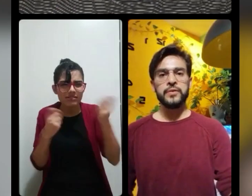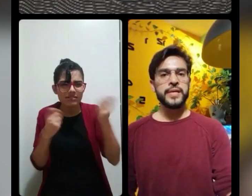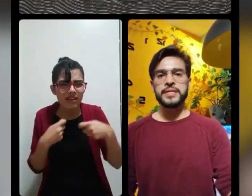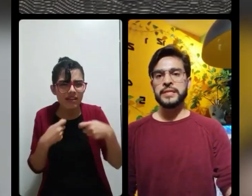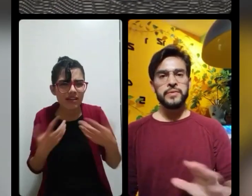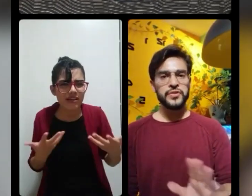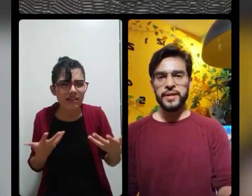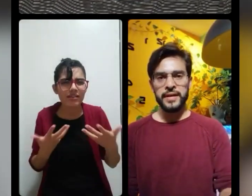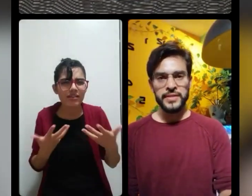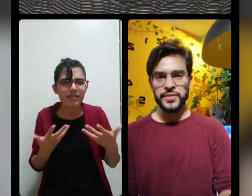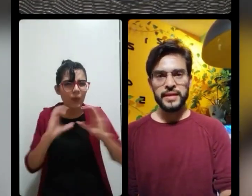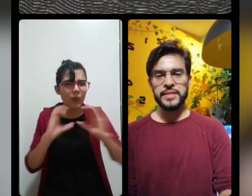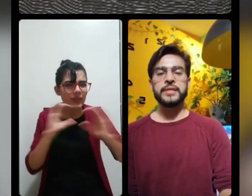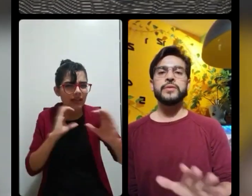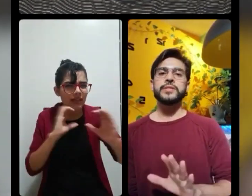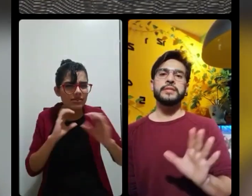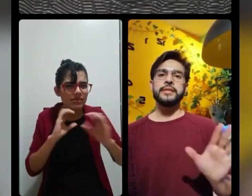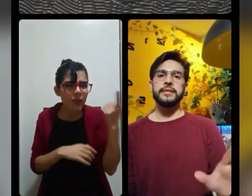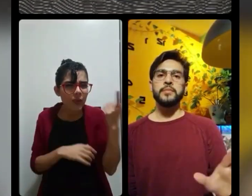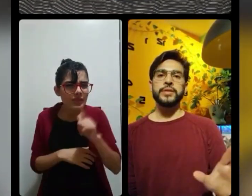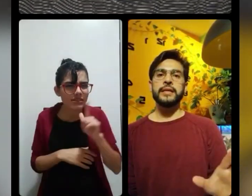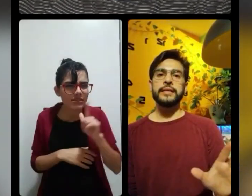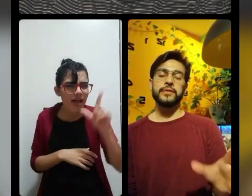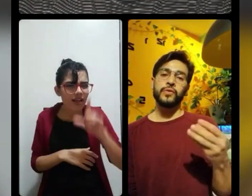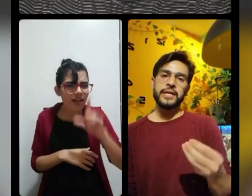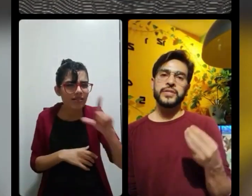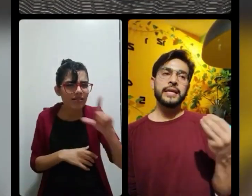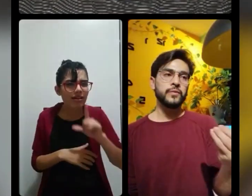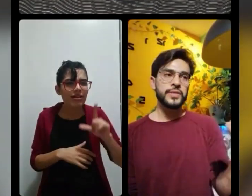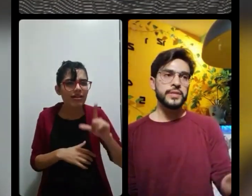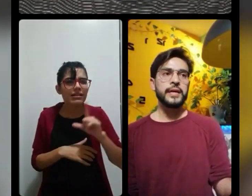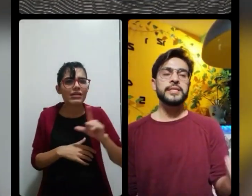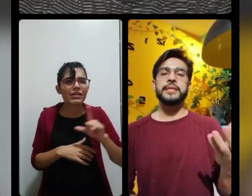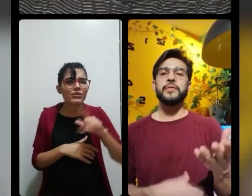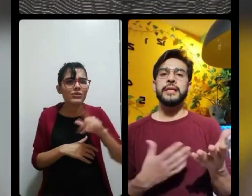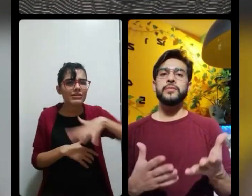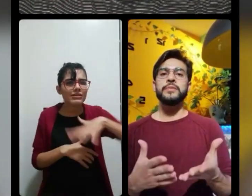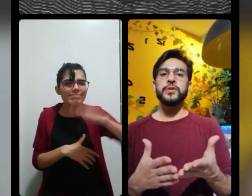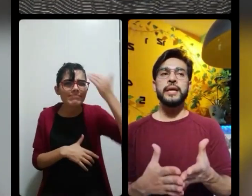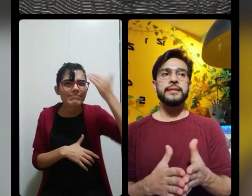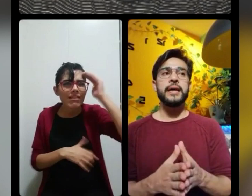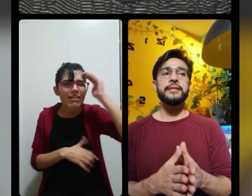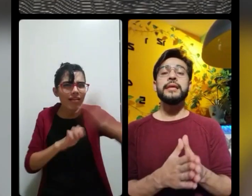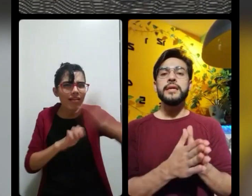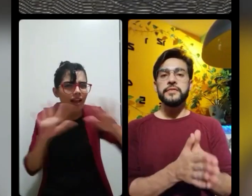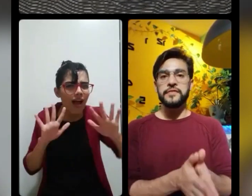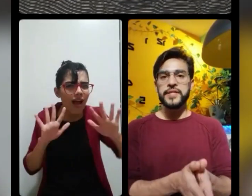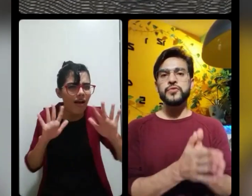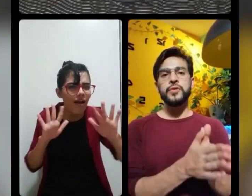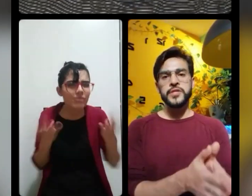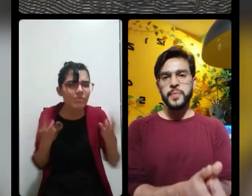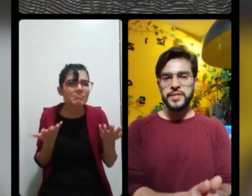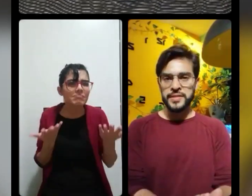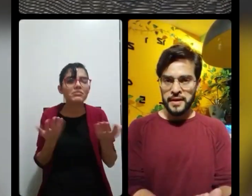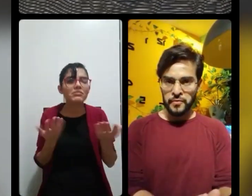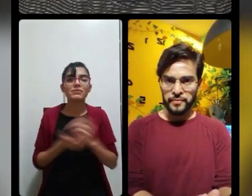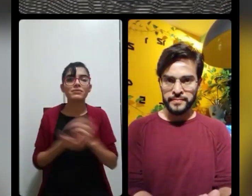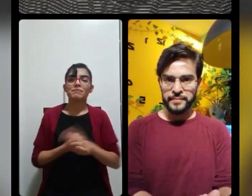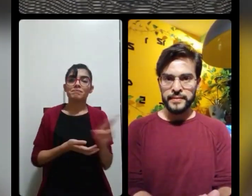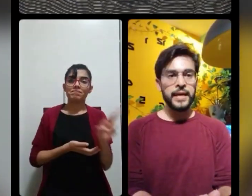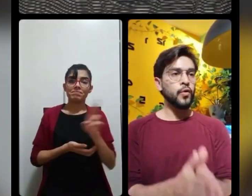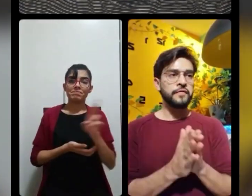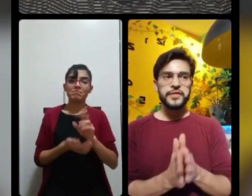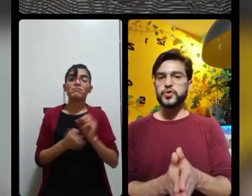mesmo plano que as línguas orais, as línguas de modalidade, no caso da língua de sinais, ela é uma língua de modalidade